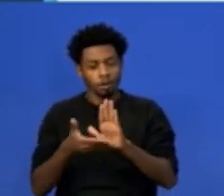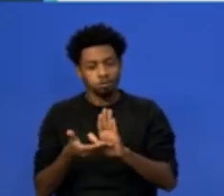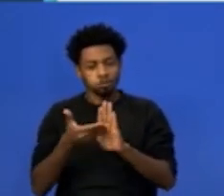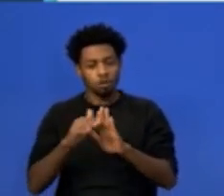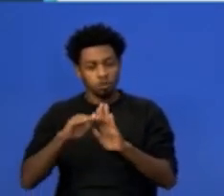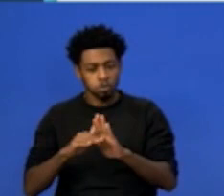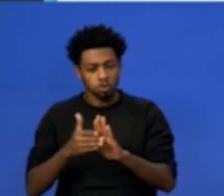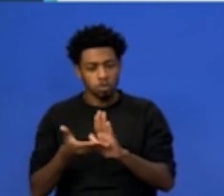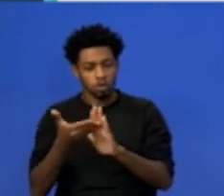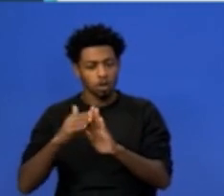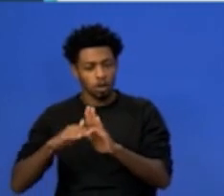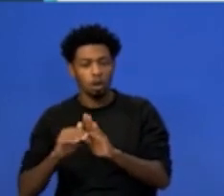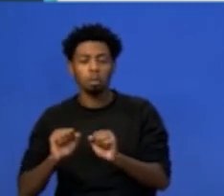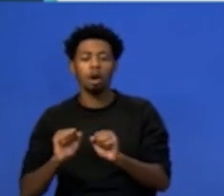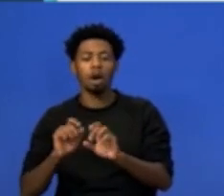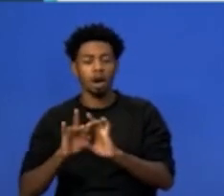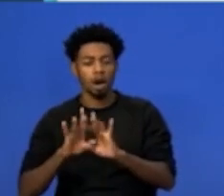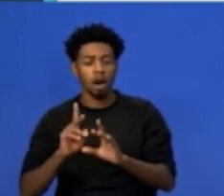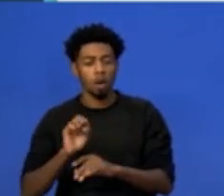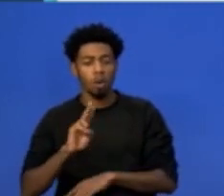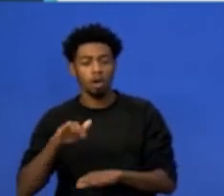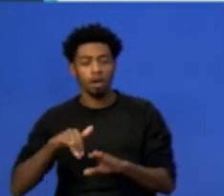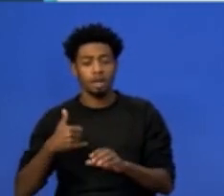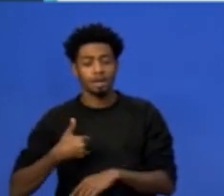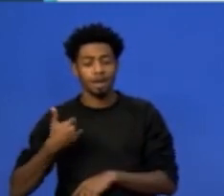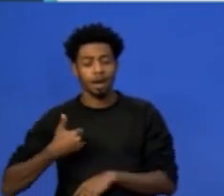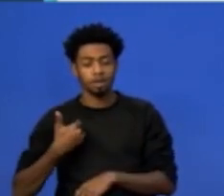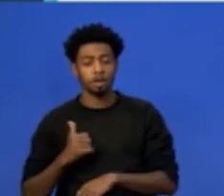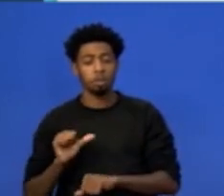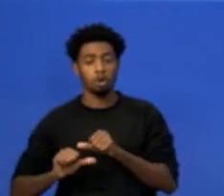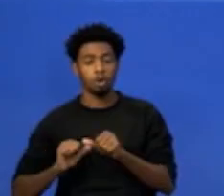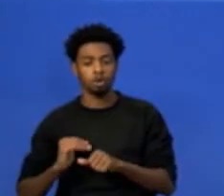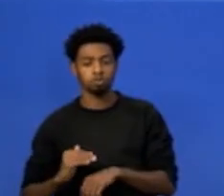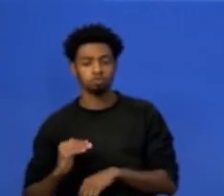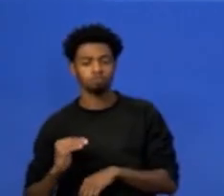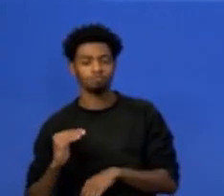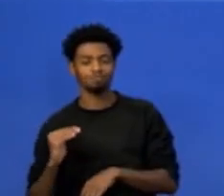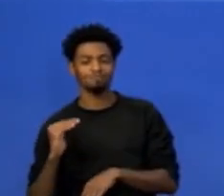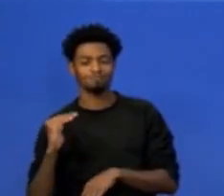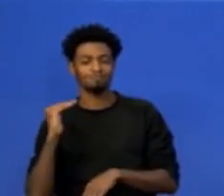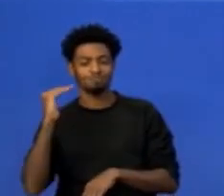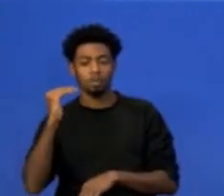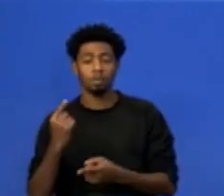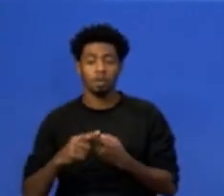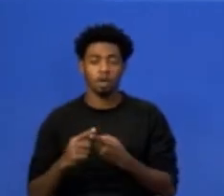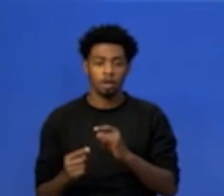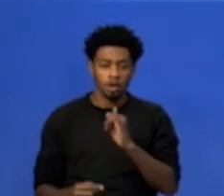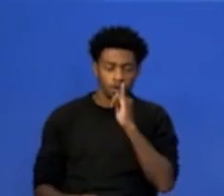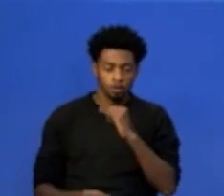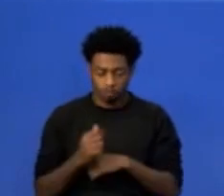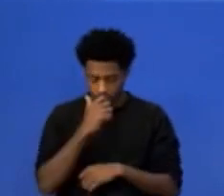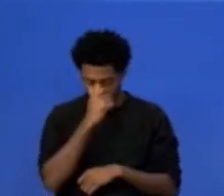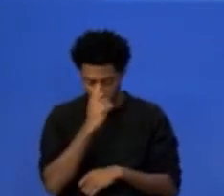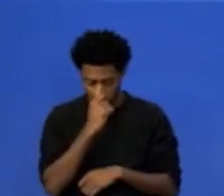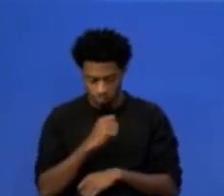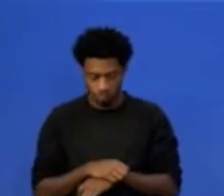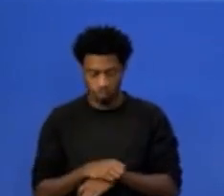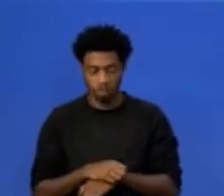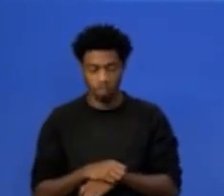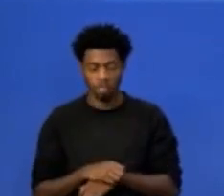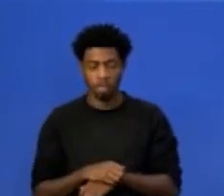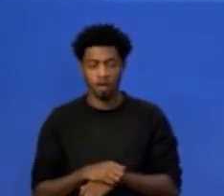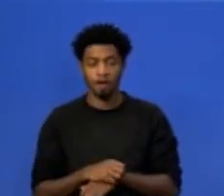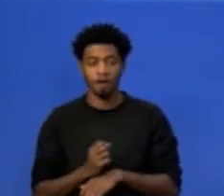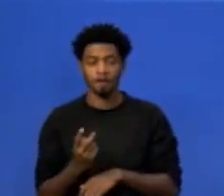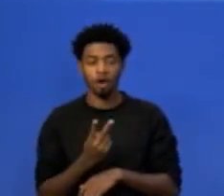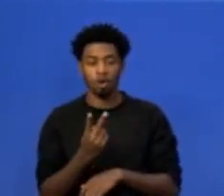por mudanças de faixa etária. O que ocorre muito é a mudança de